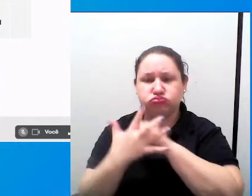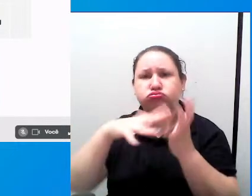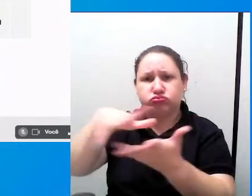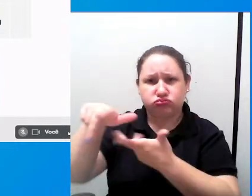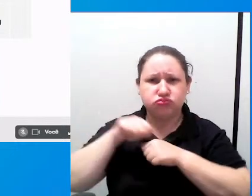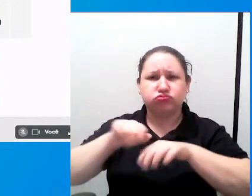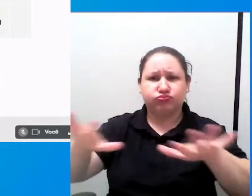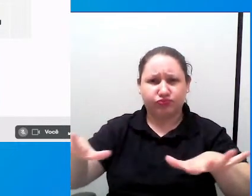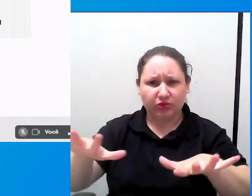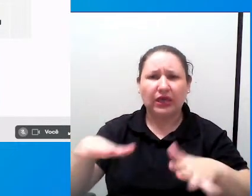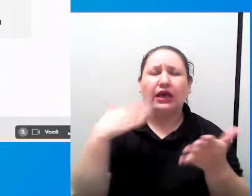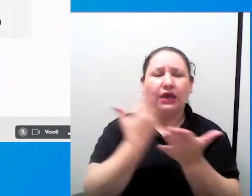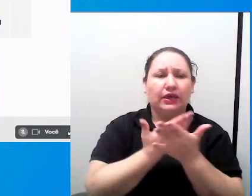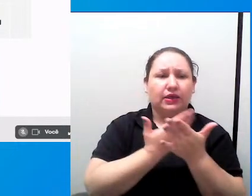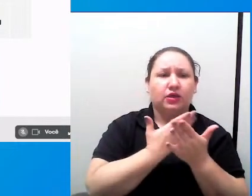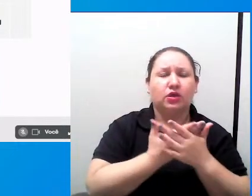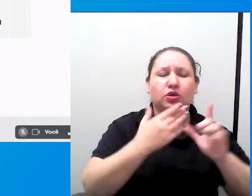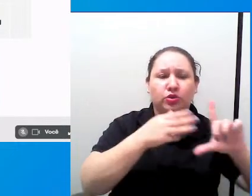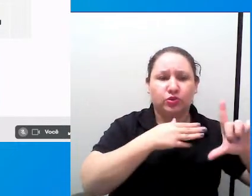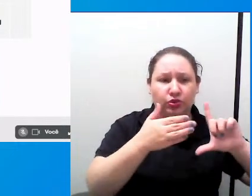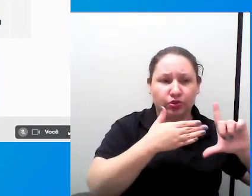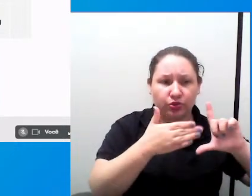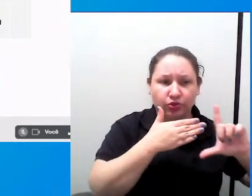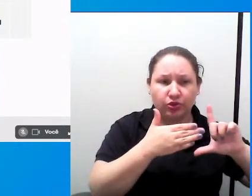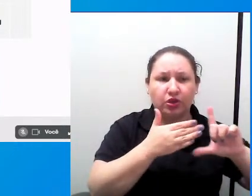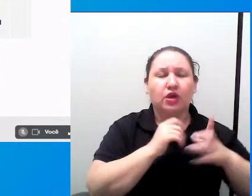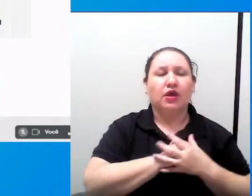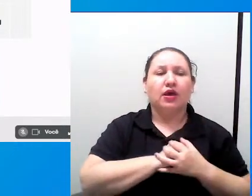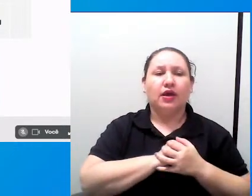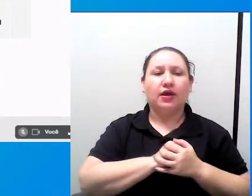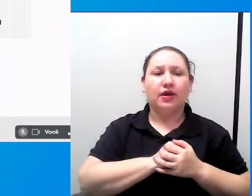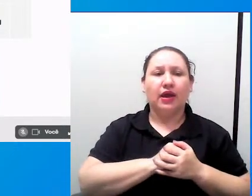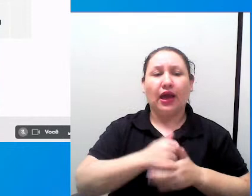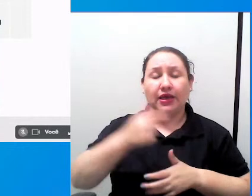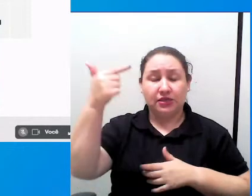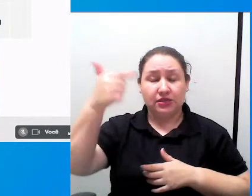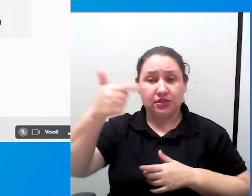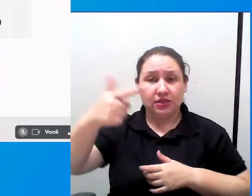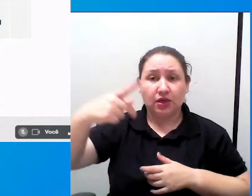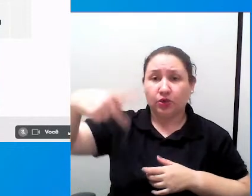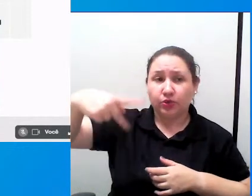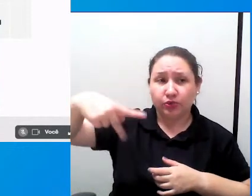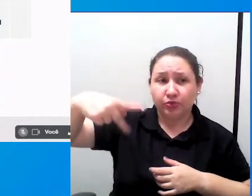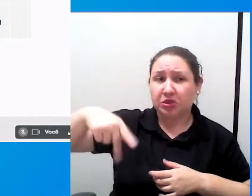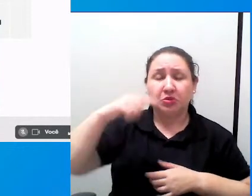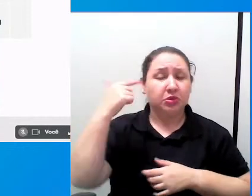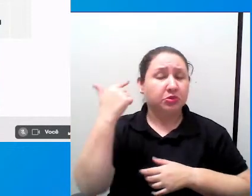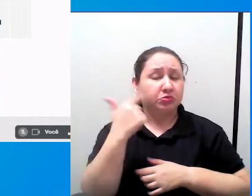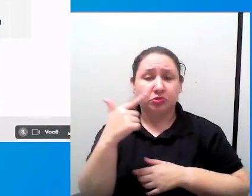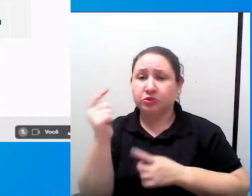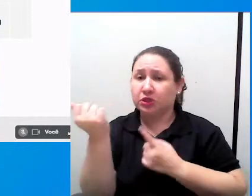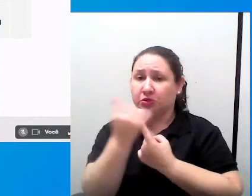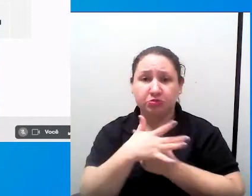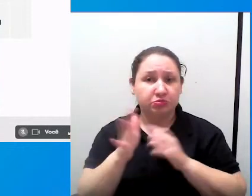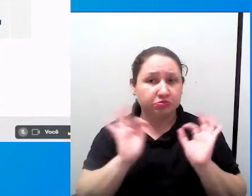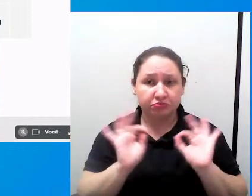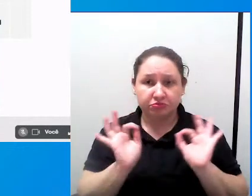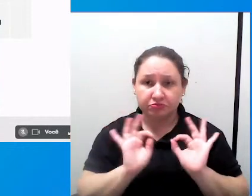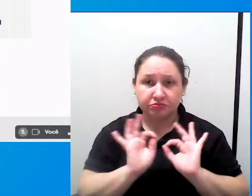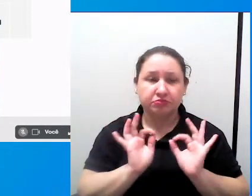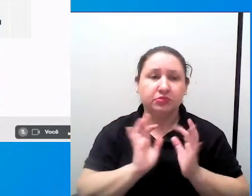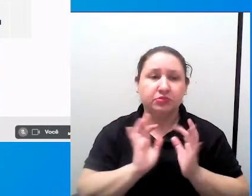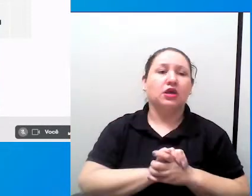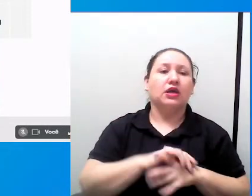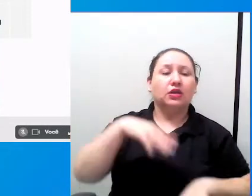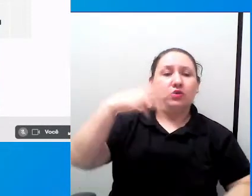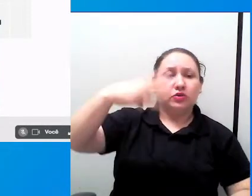Segundo período, 2020/2, não fez, também não envolveu muita coisa. Terceiro período, a gente propõe